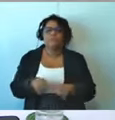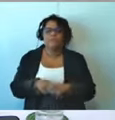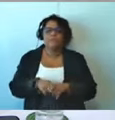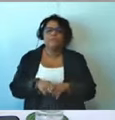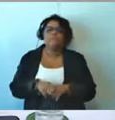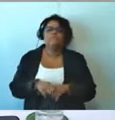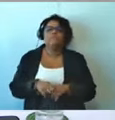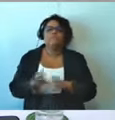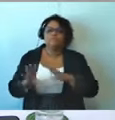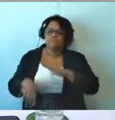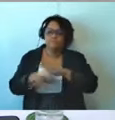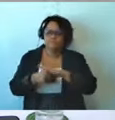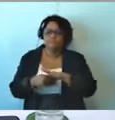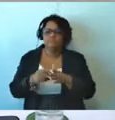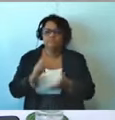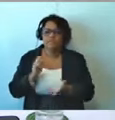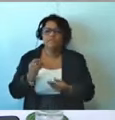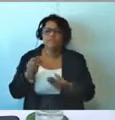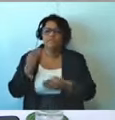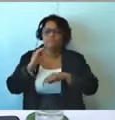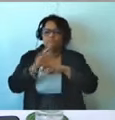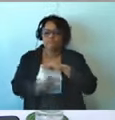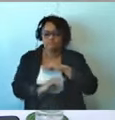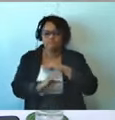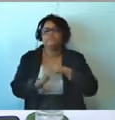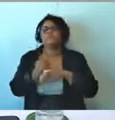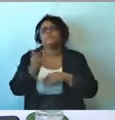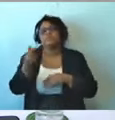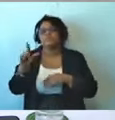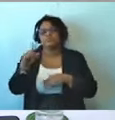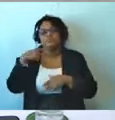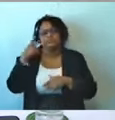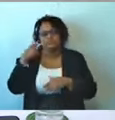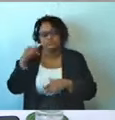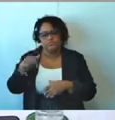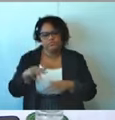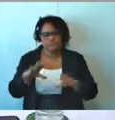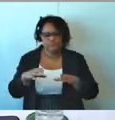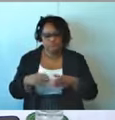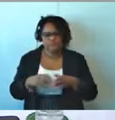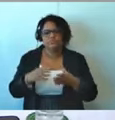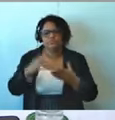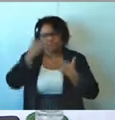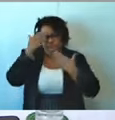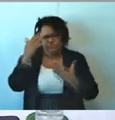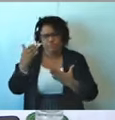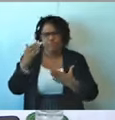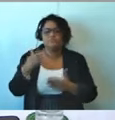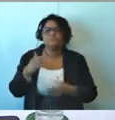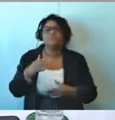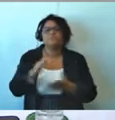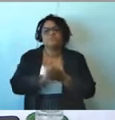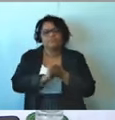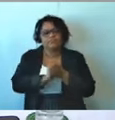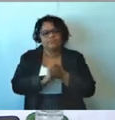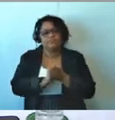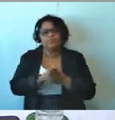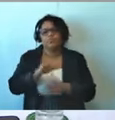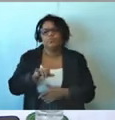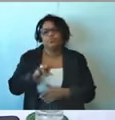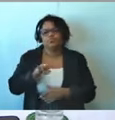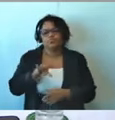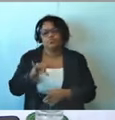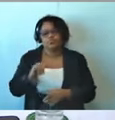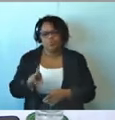emendas. Todos os outros vereadores aqui da comissão, obrigado. Parabenizar também Júnior e Jéssica, acho que são guerreiros aí que estão